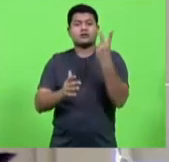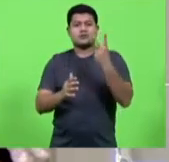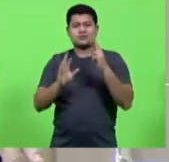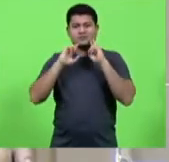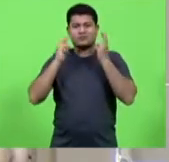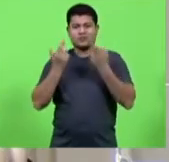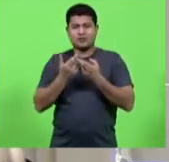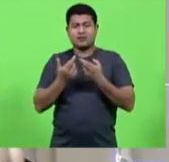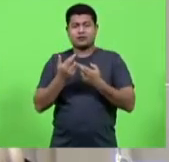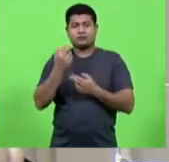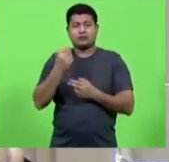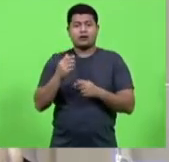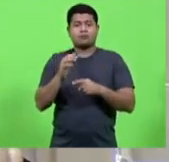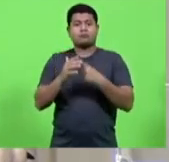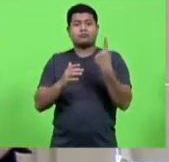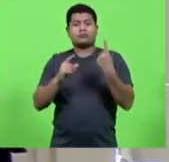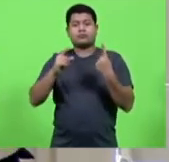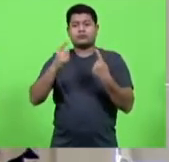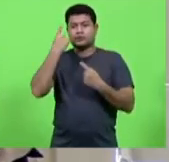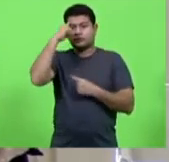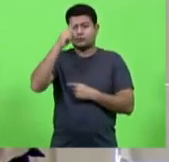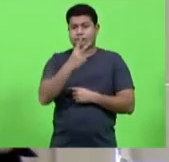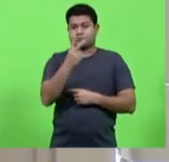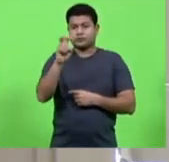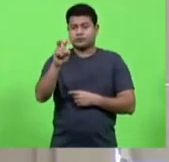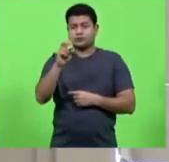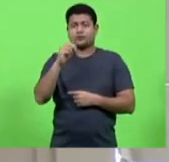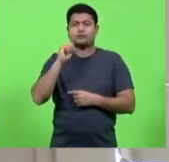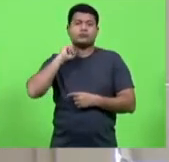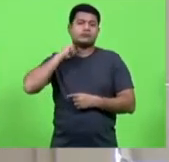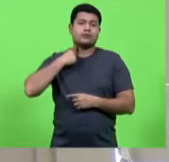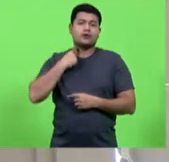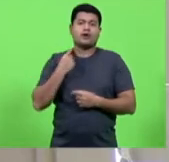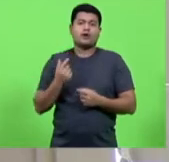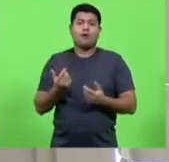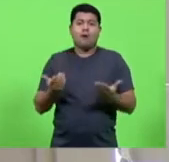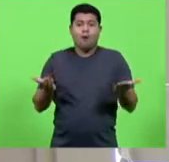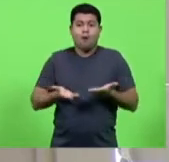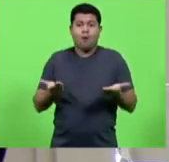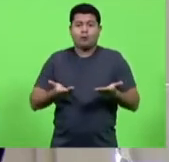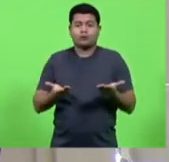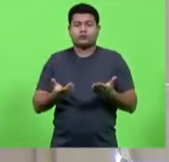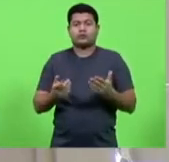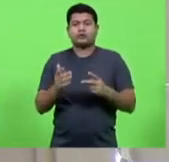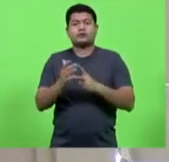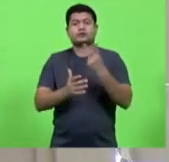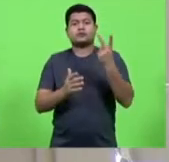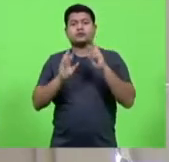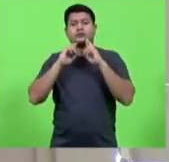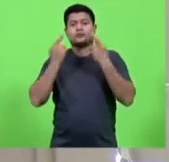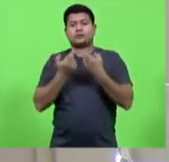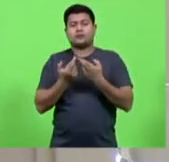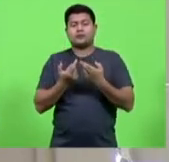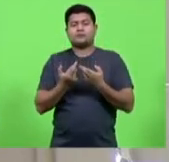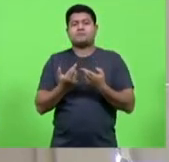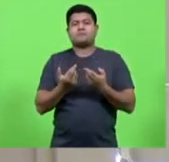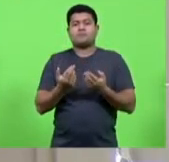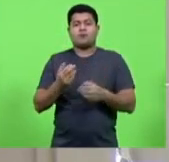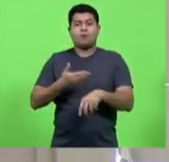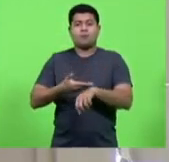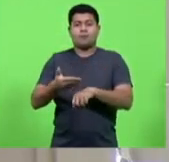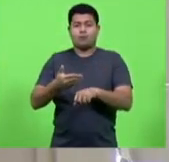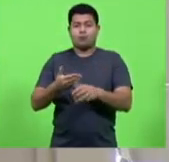primeira foi no dia 25 de maio, a segunda, hoje, começou às 9 horas da manhã, onde a